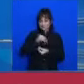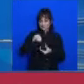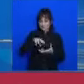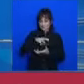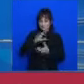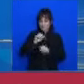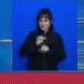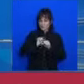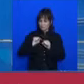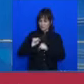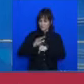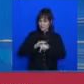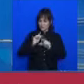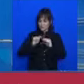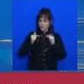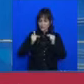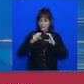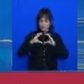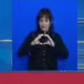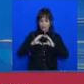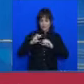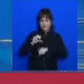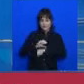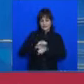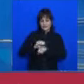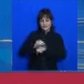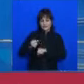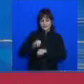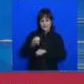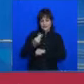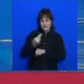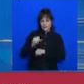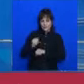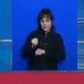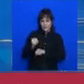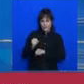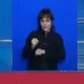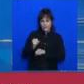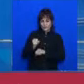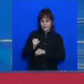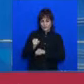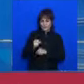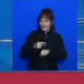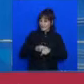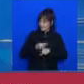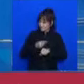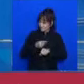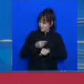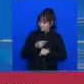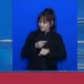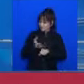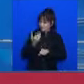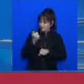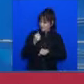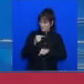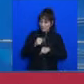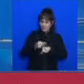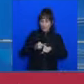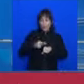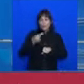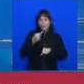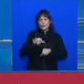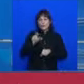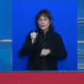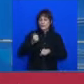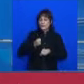vem. Bola cinza, número 28. Cinza, 28. Agora, hein? Vamos chamar o sexto